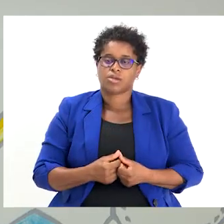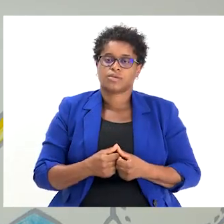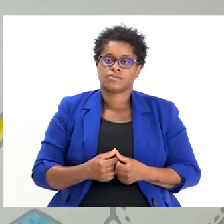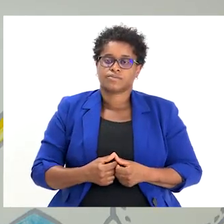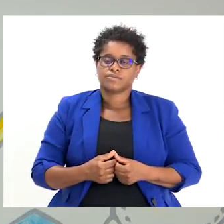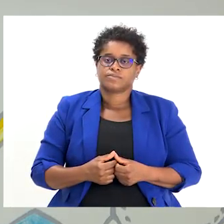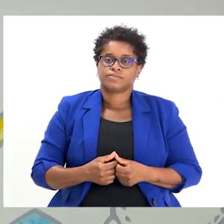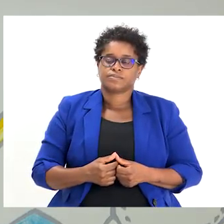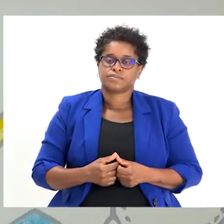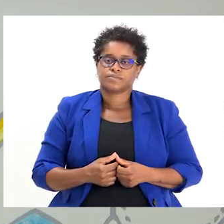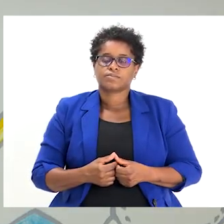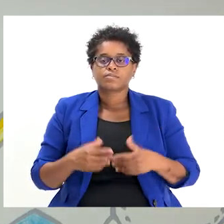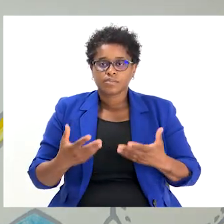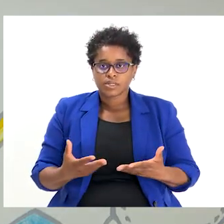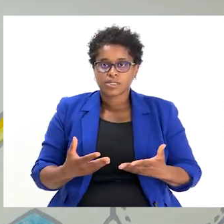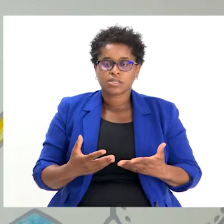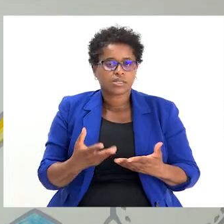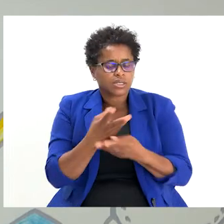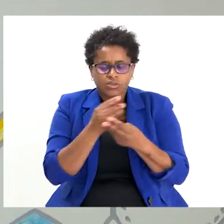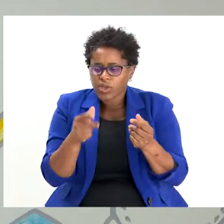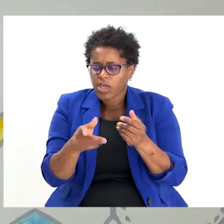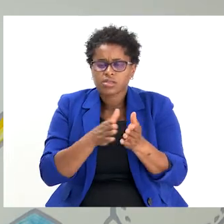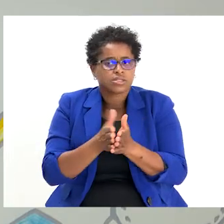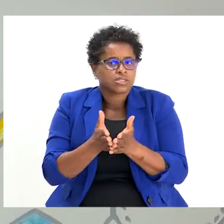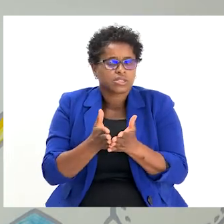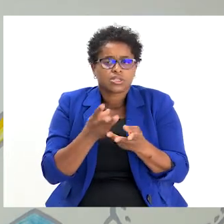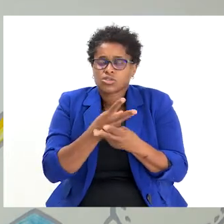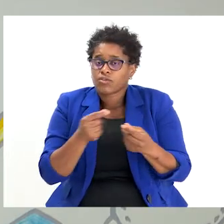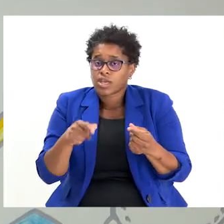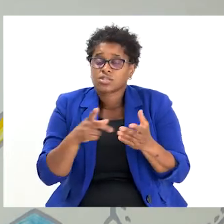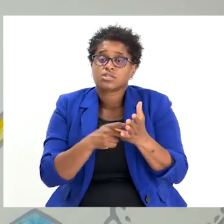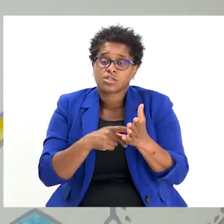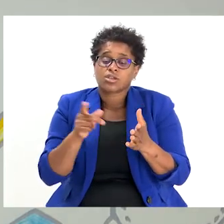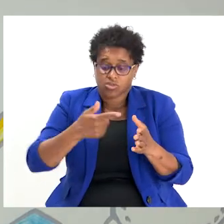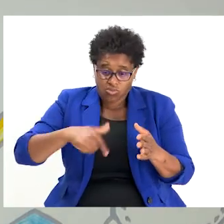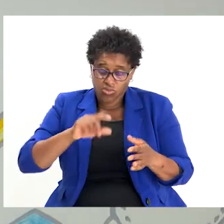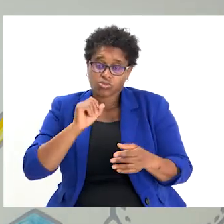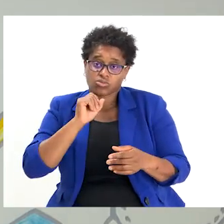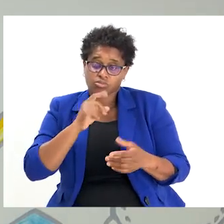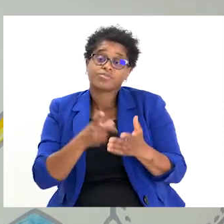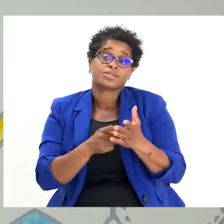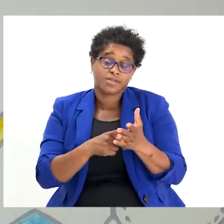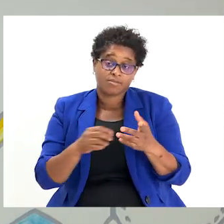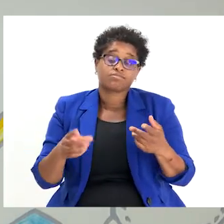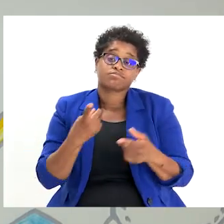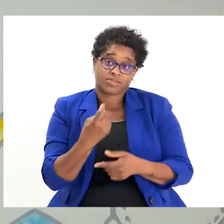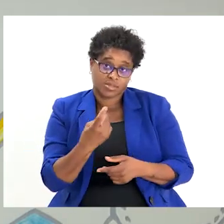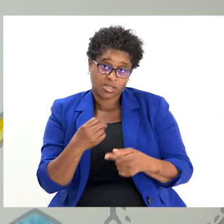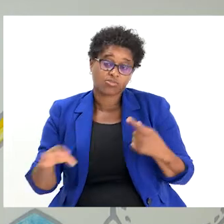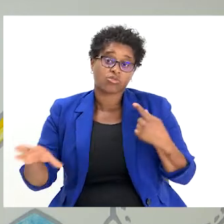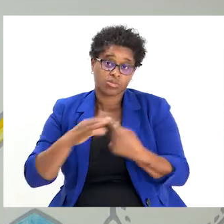quando, para satisfazer esta necessidade, nós precisamos adquirir o bem ou o